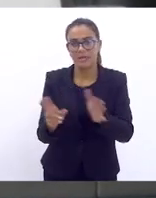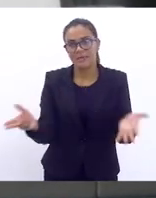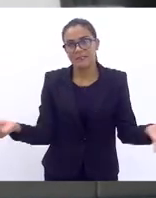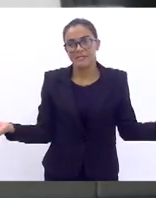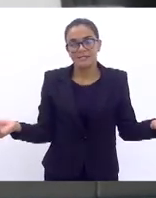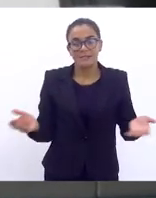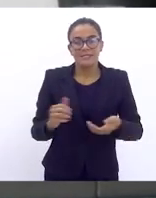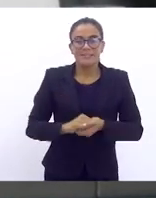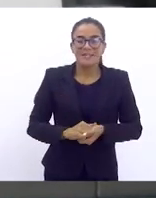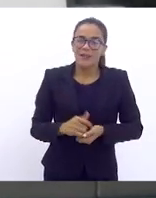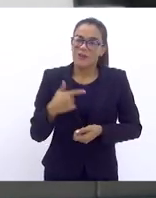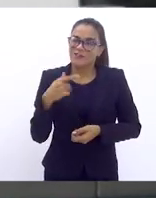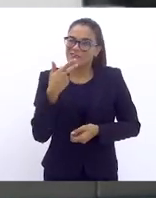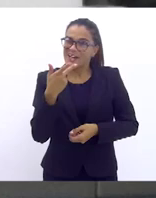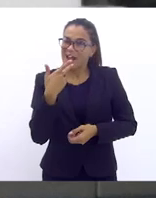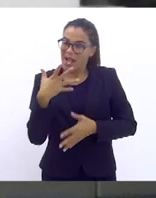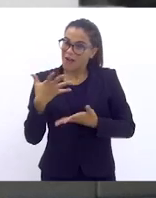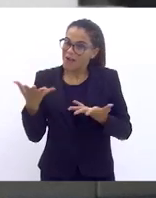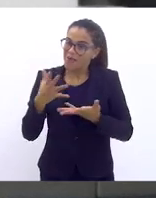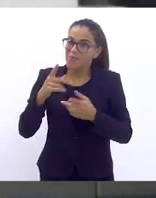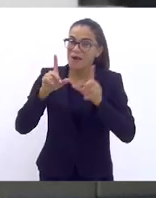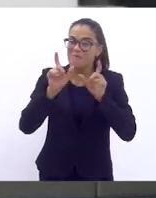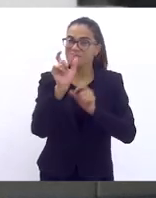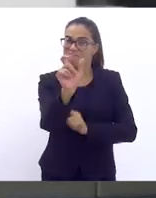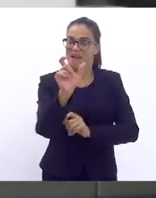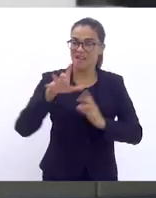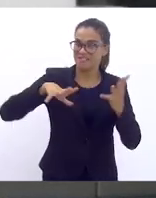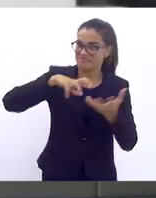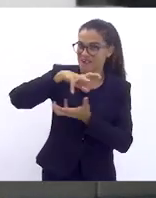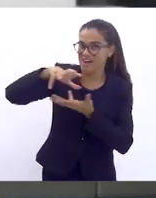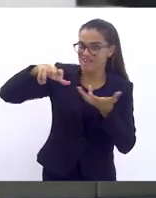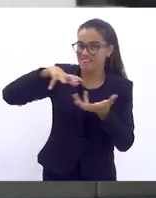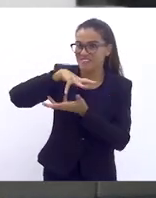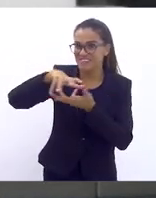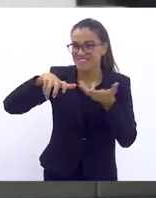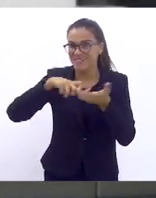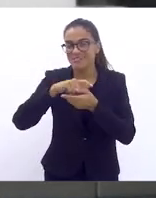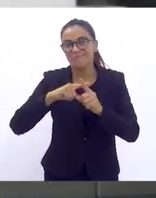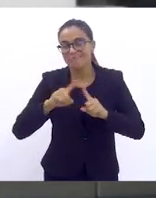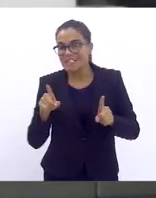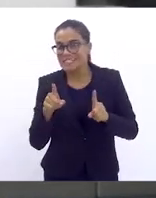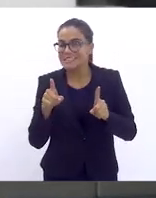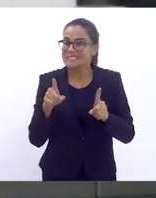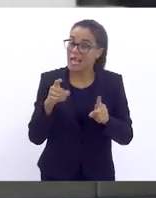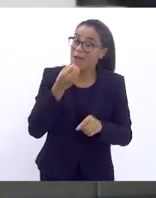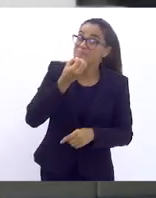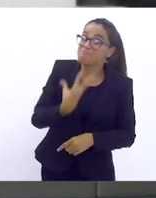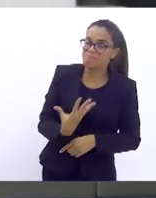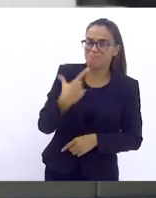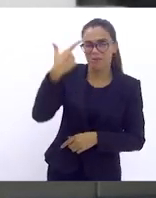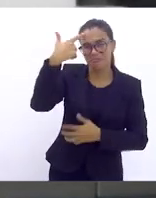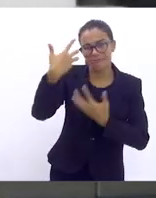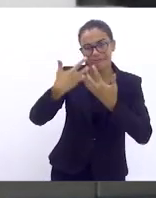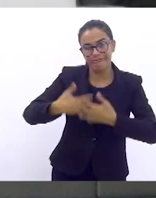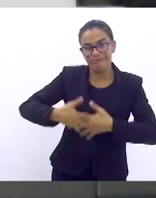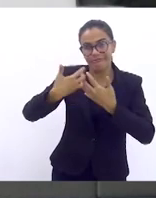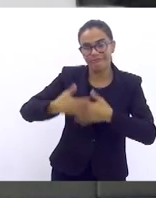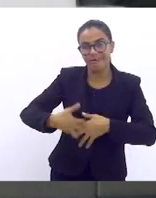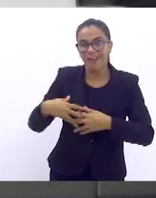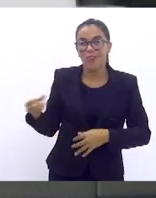eu vou colocar uma polêmica aqui mas que eu acho que é que ela é boa porque